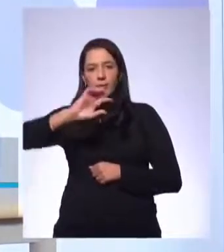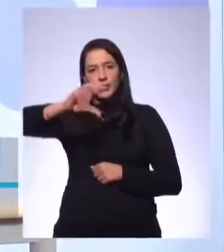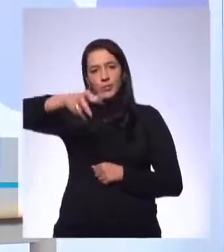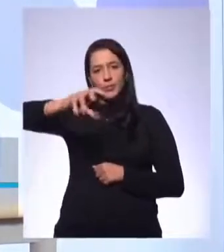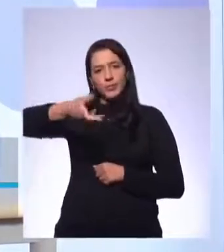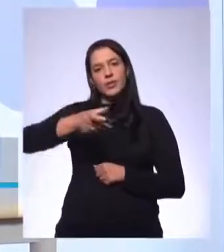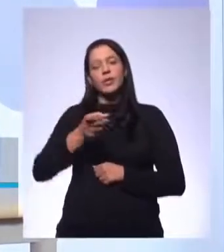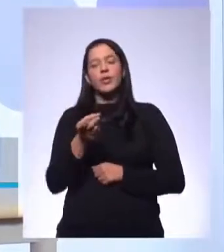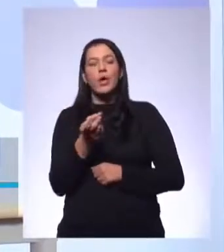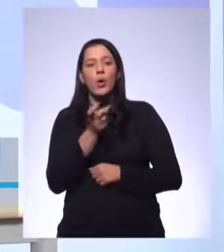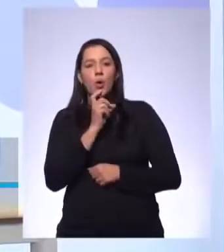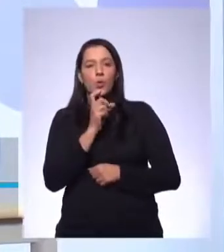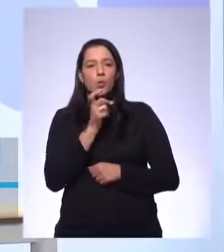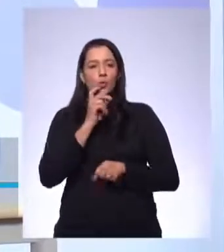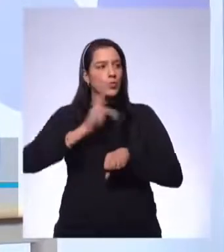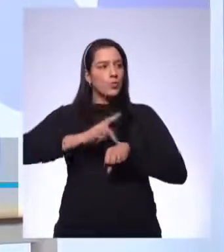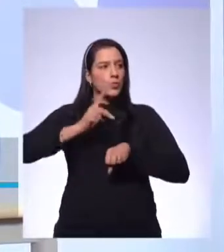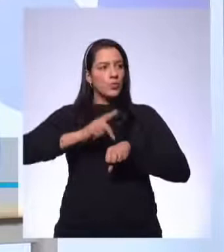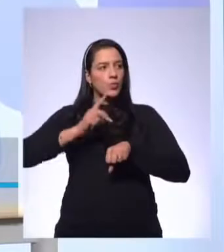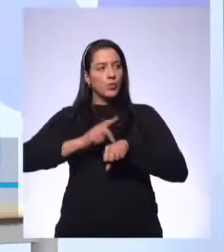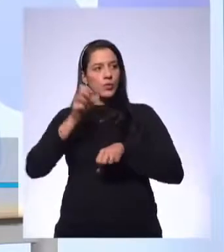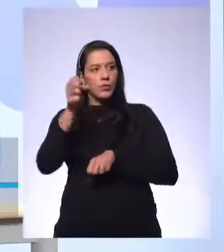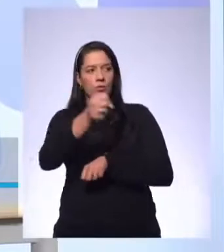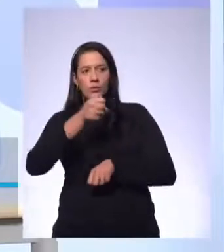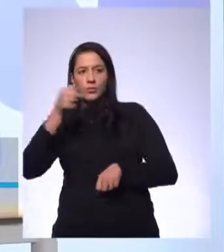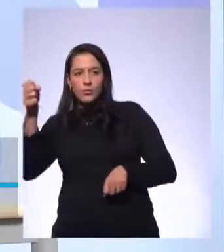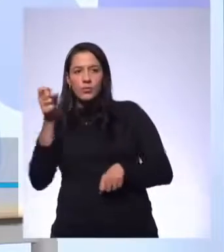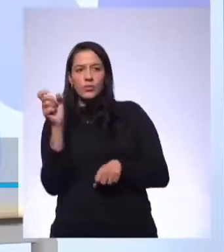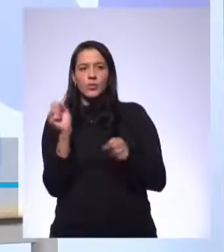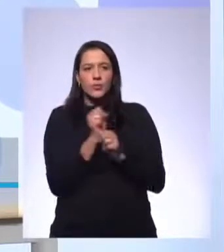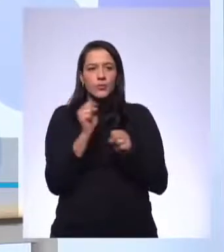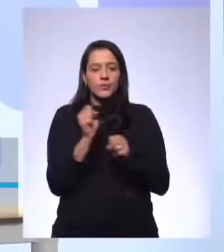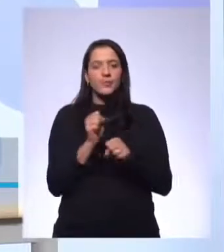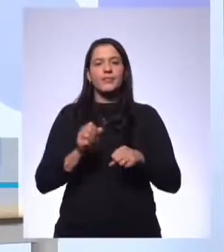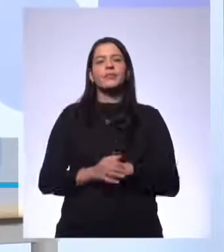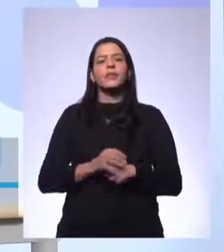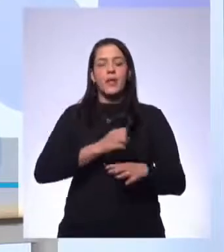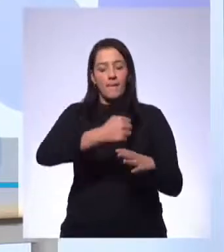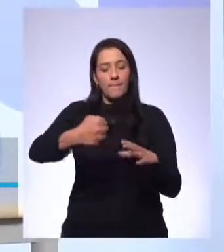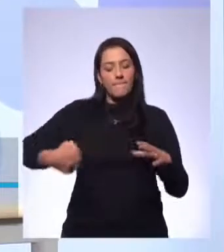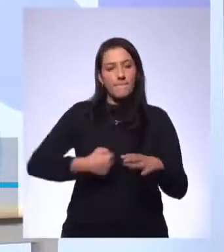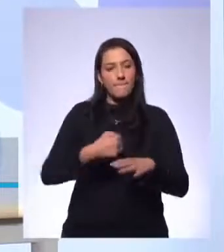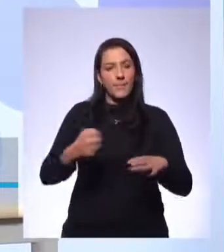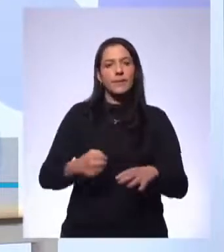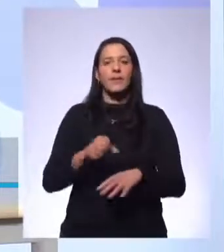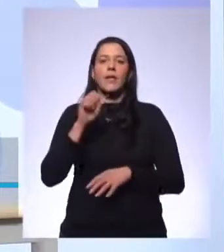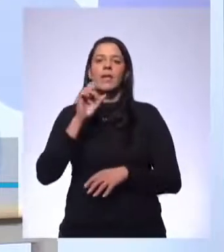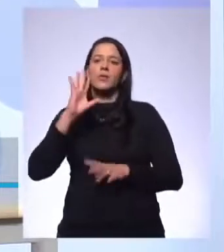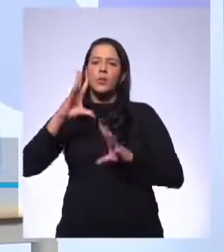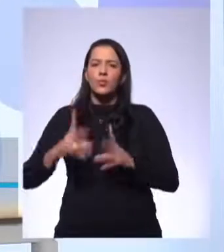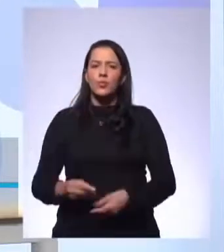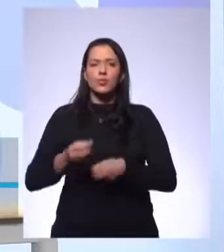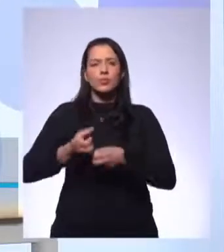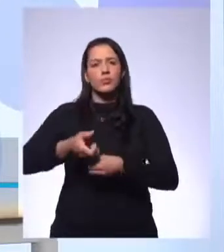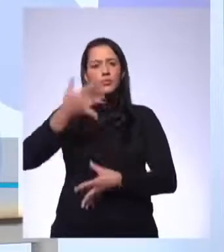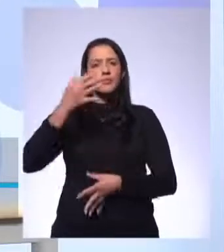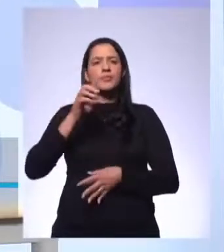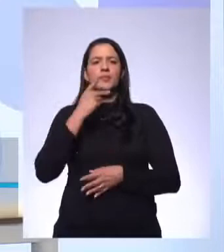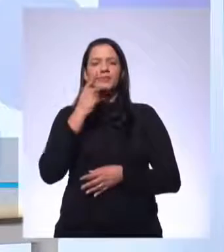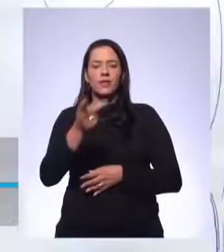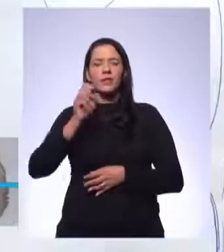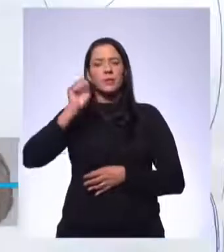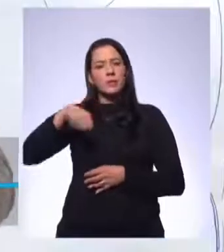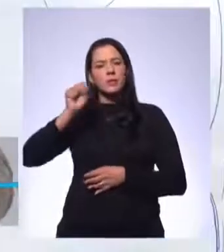água evaporando na panela. Tá? Mas a grande maioria aqui foi sim, sim, sim, sim, sim. Ah, tá, mas não no